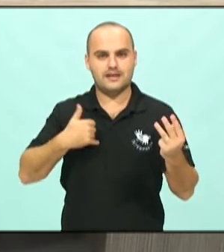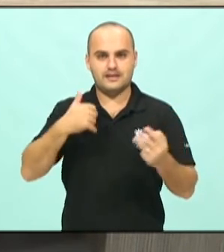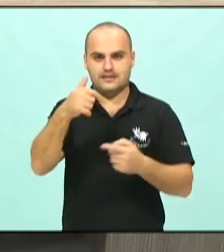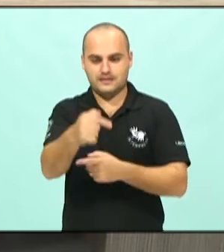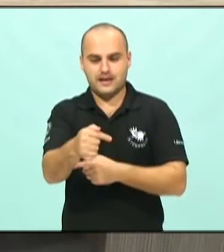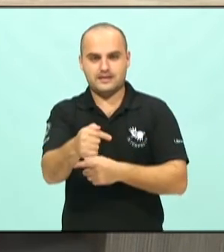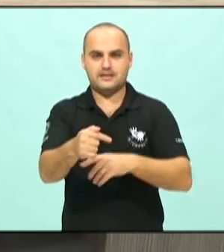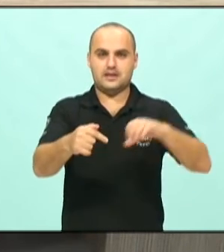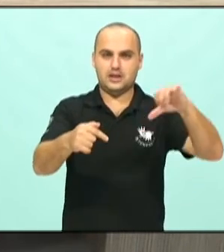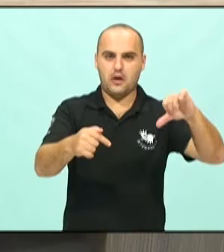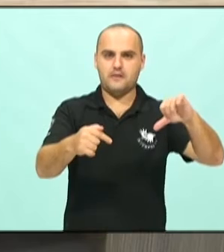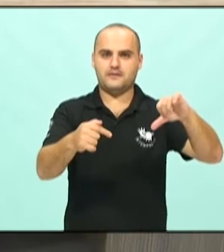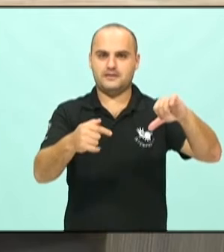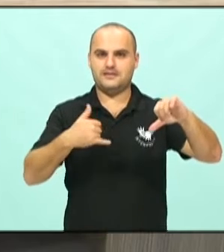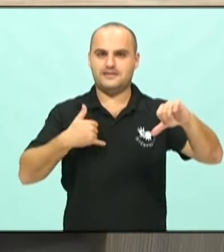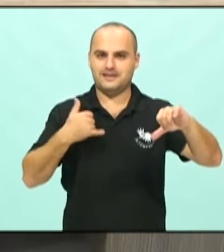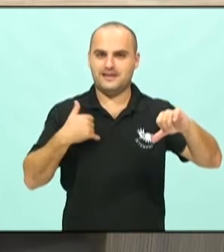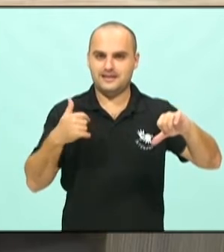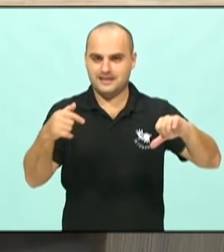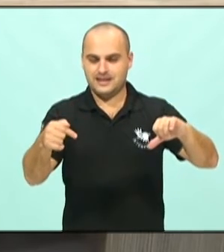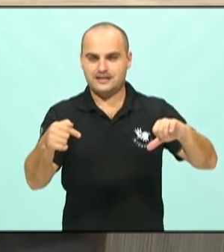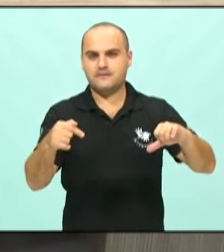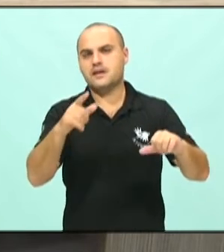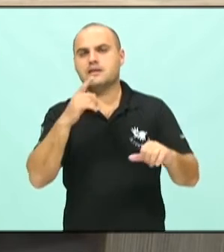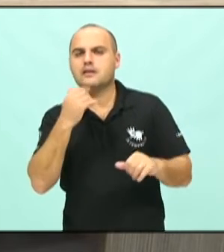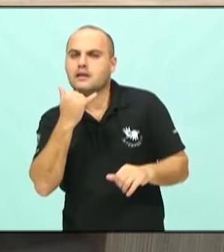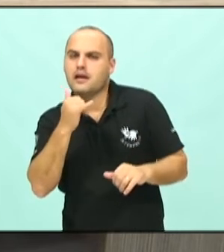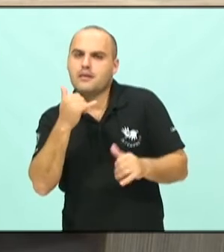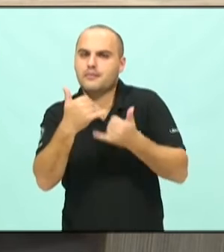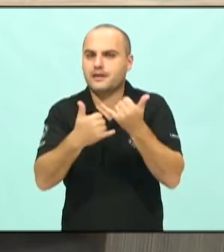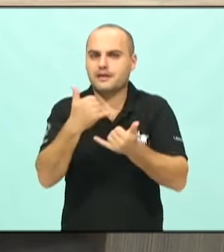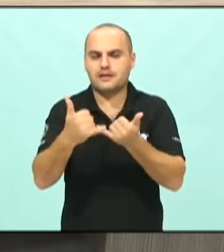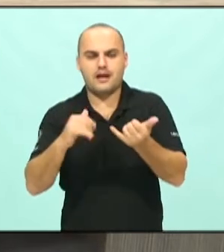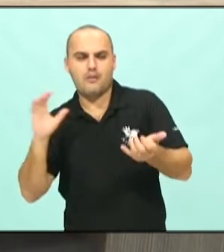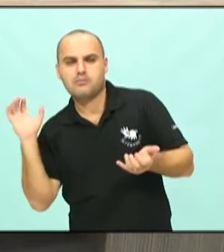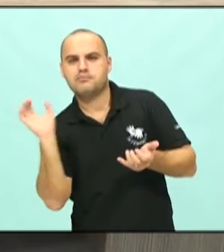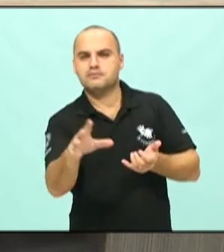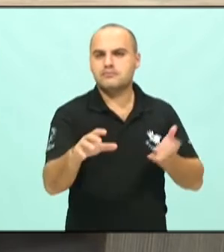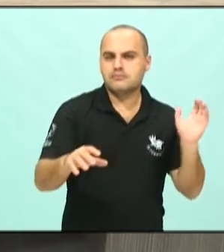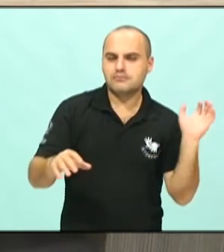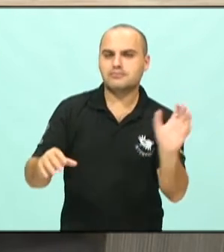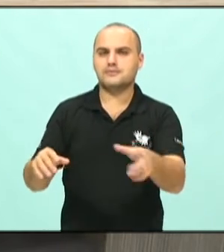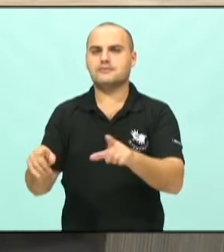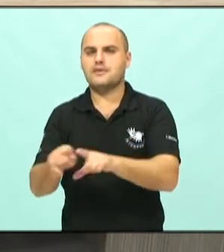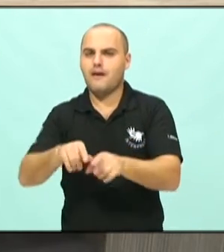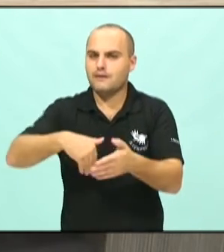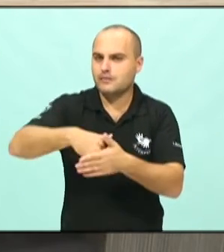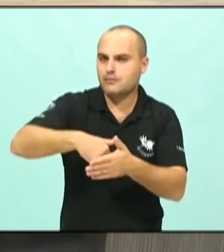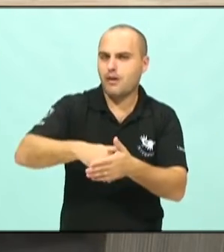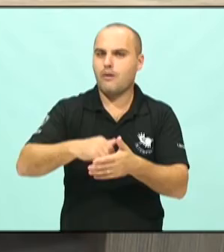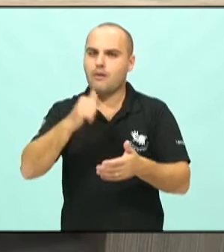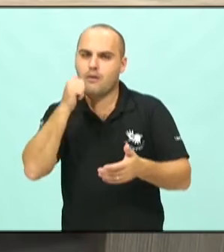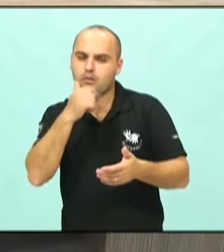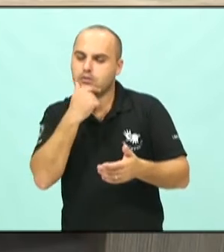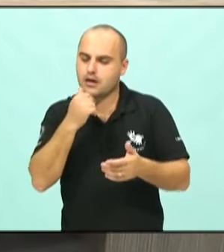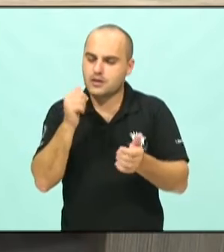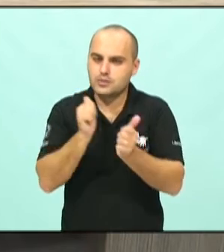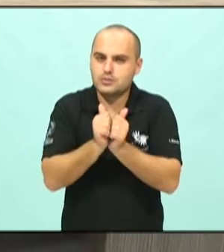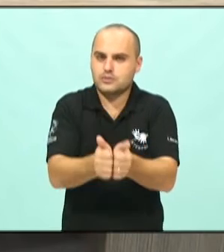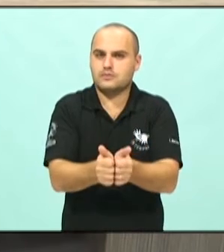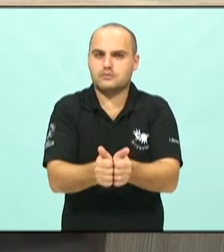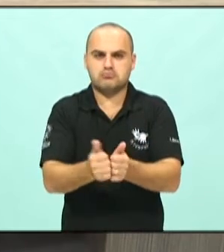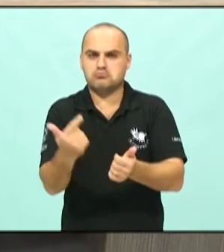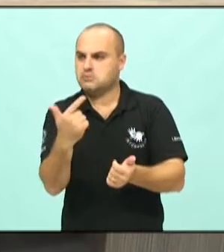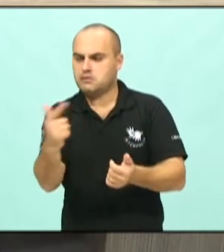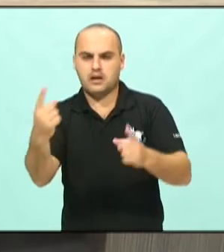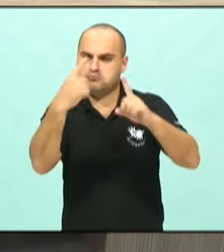anos também participarem, que vão ter uma brincadeira de queimada, vão ter um futebolzinho misto e mais uma terceira atividade de recreação, sem